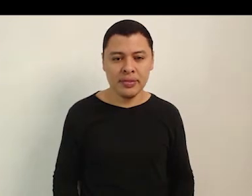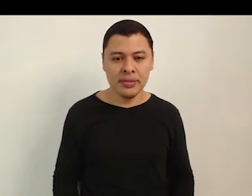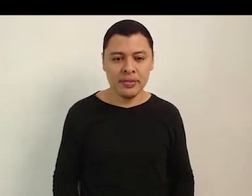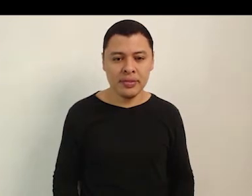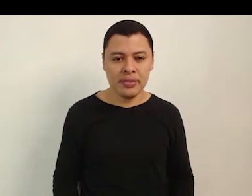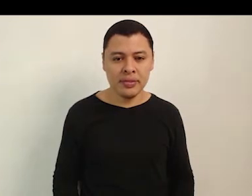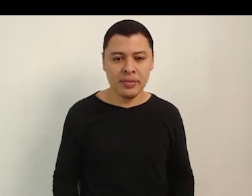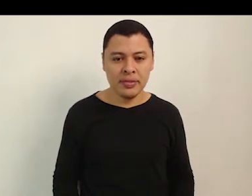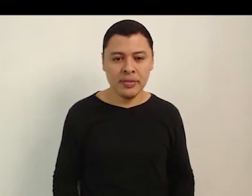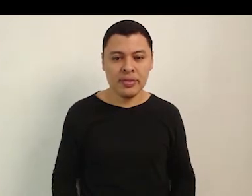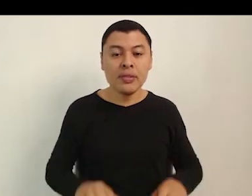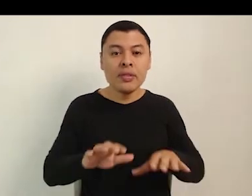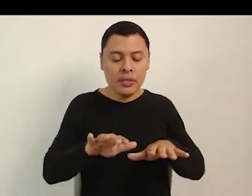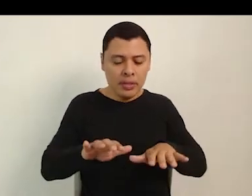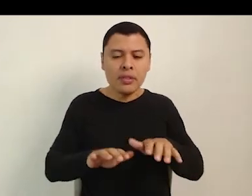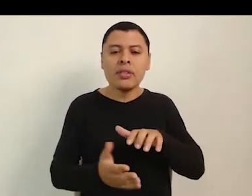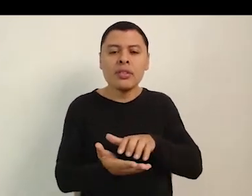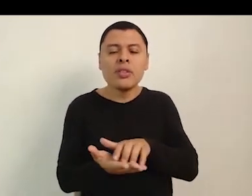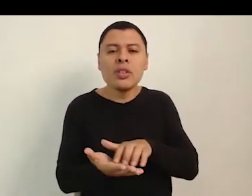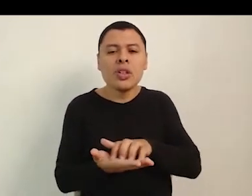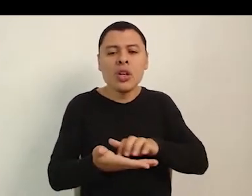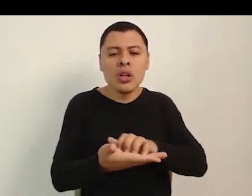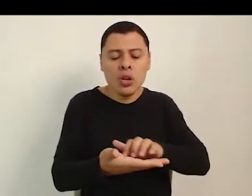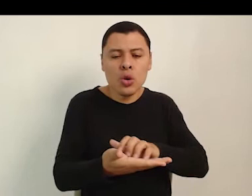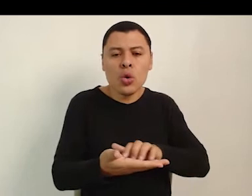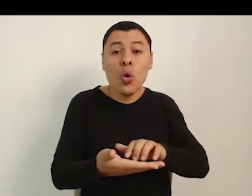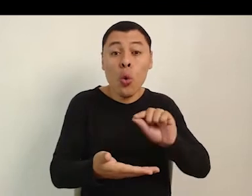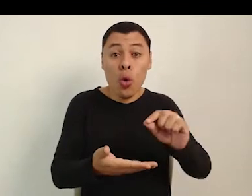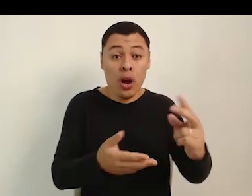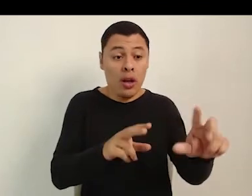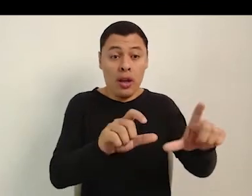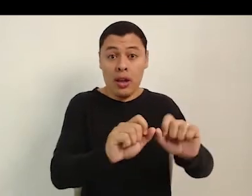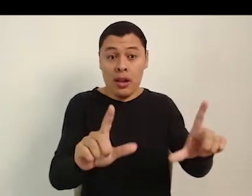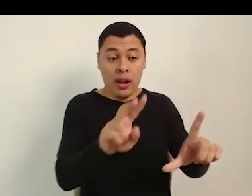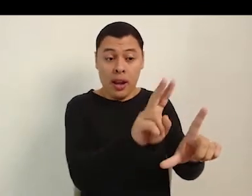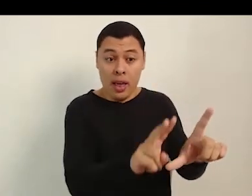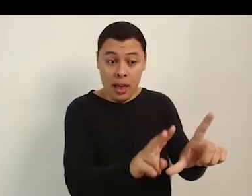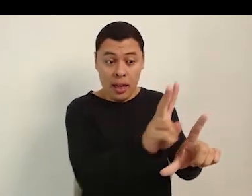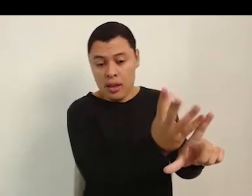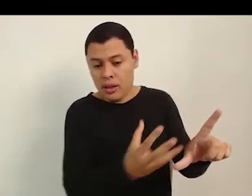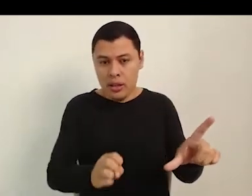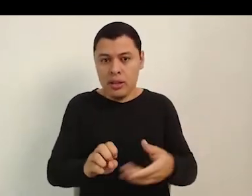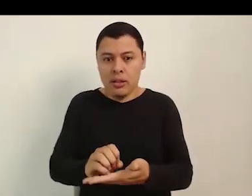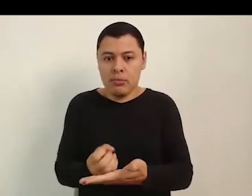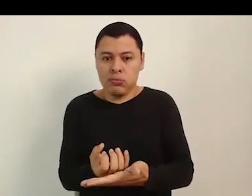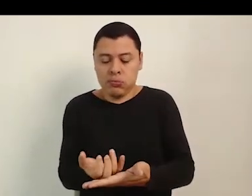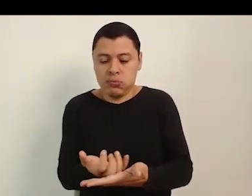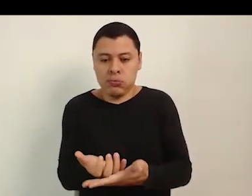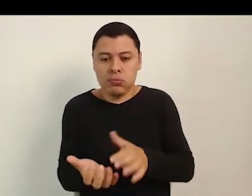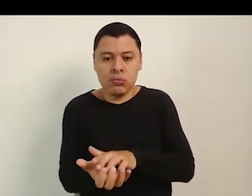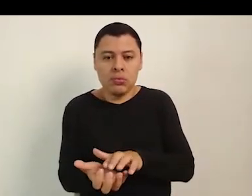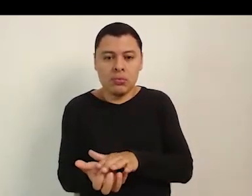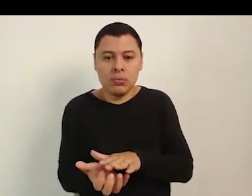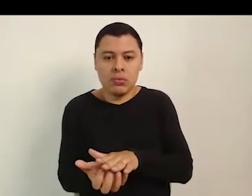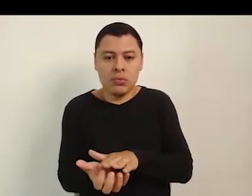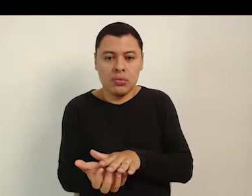A linha Braille transforma tudo que o leitor de tela lê em Braille. Ela é uma ferramenta importante para a educação de Põe pessoas. tela inteira, Gabi.